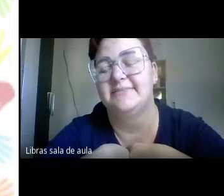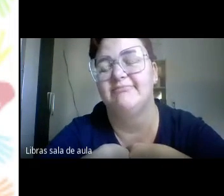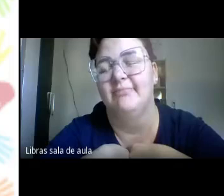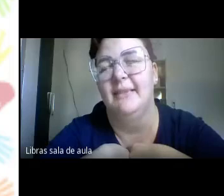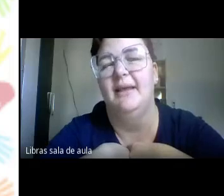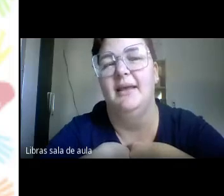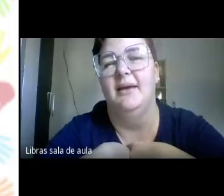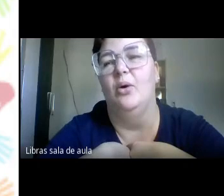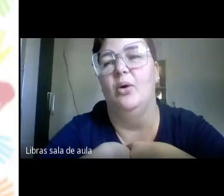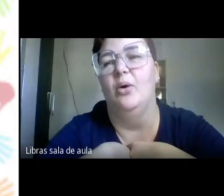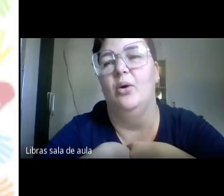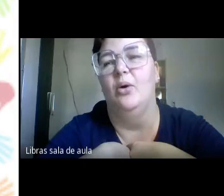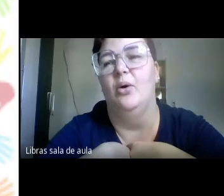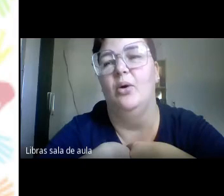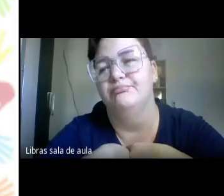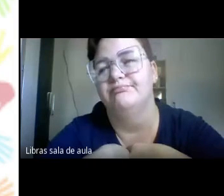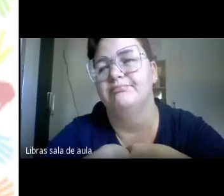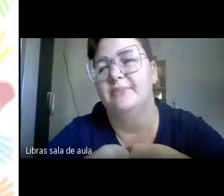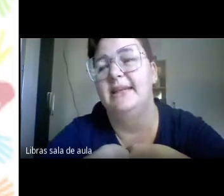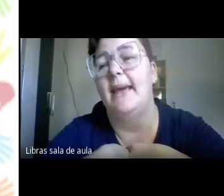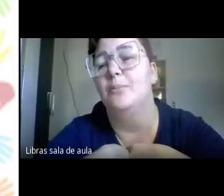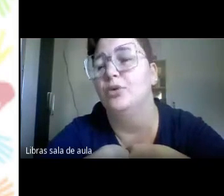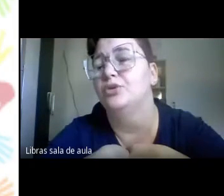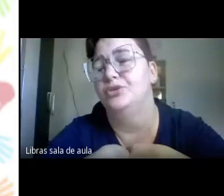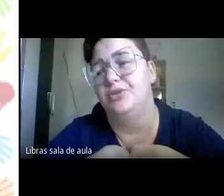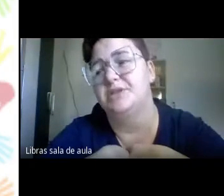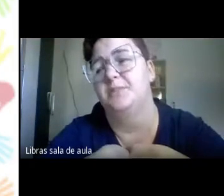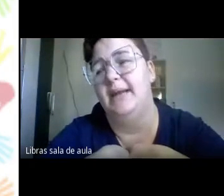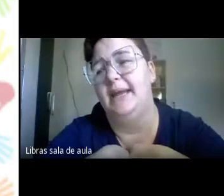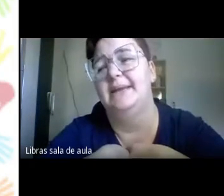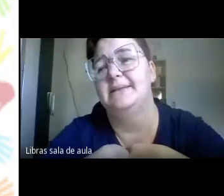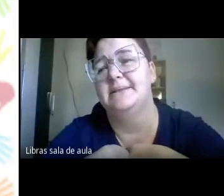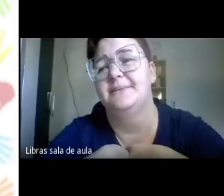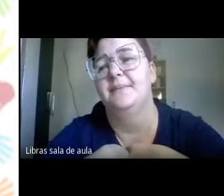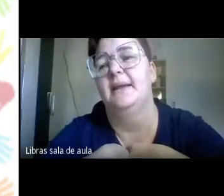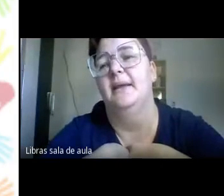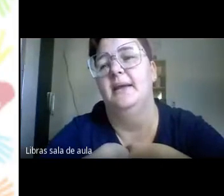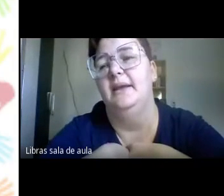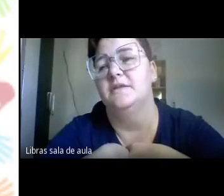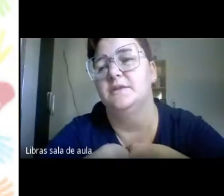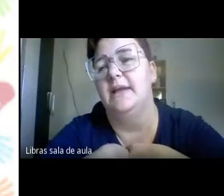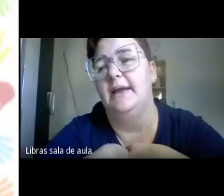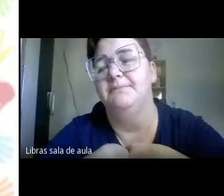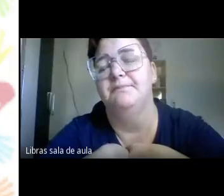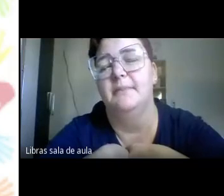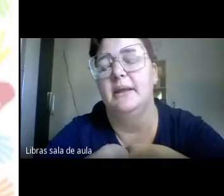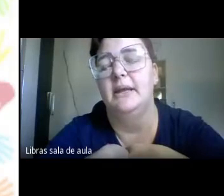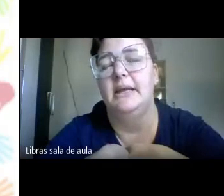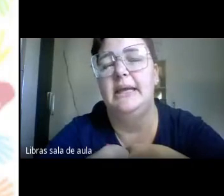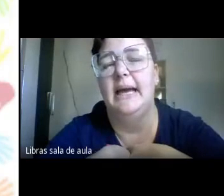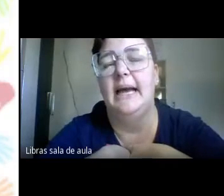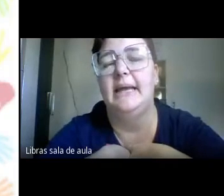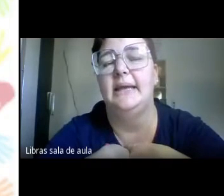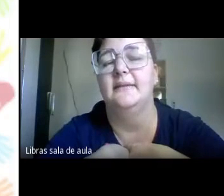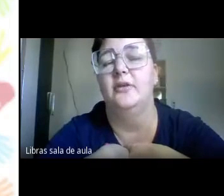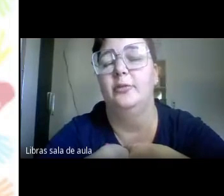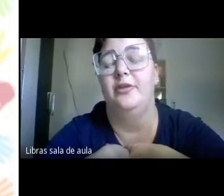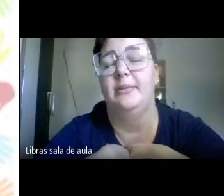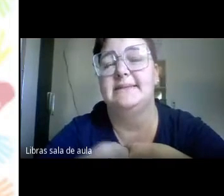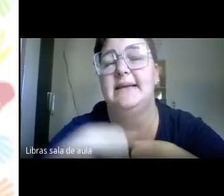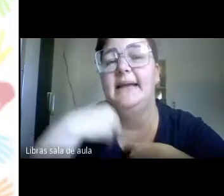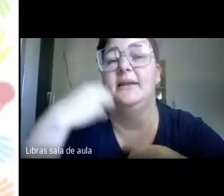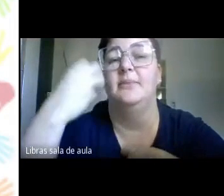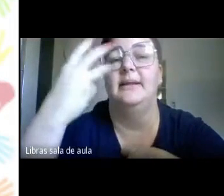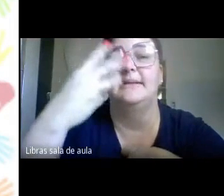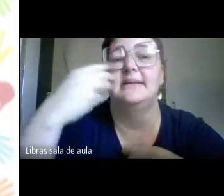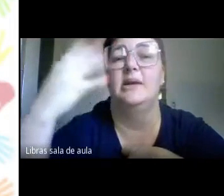inglês ou espanhol. E é muito difícil para eles isso, né? E aí, se